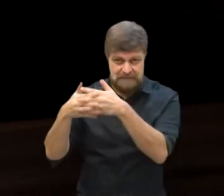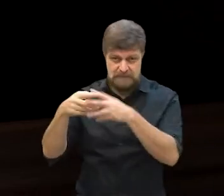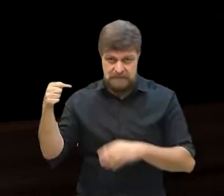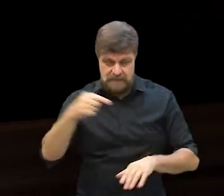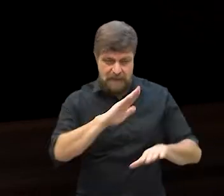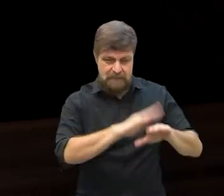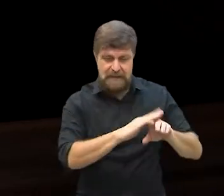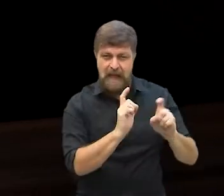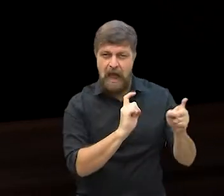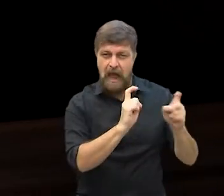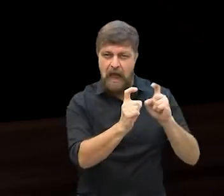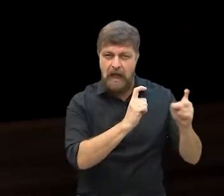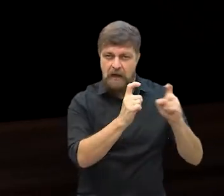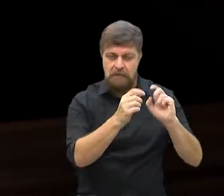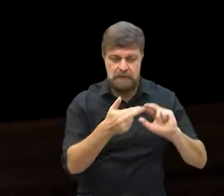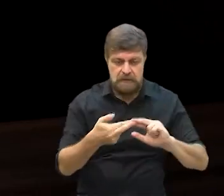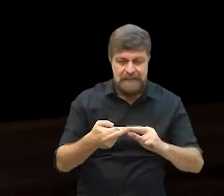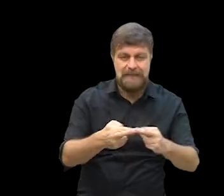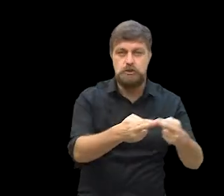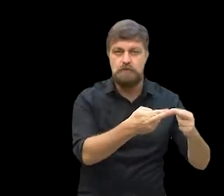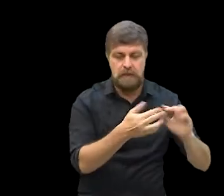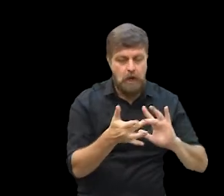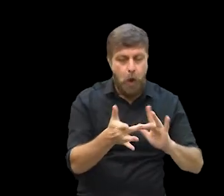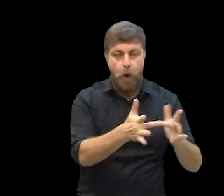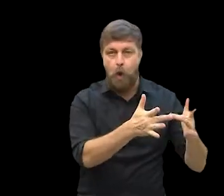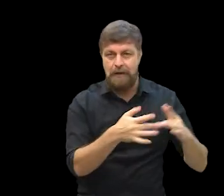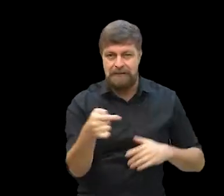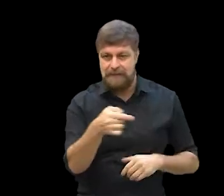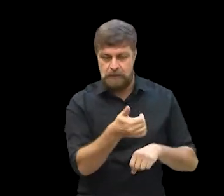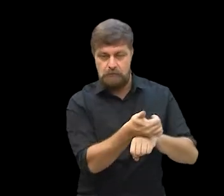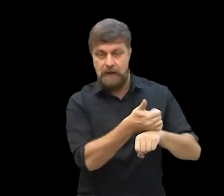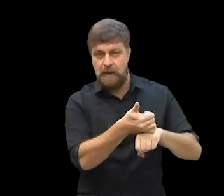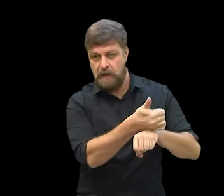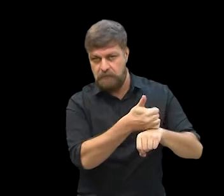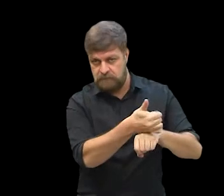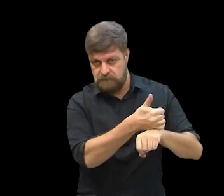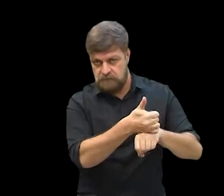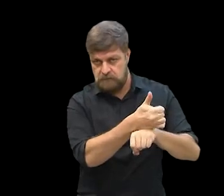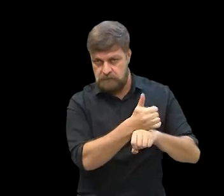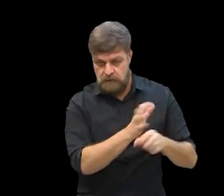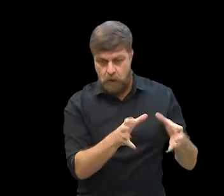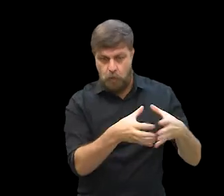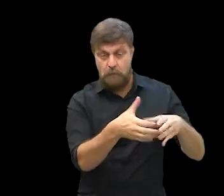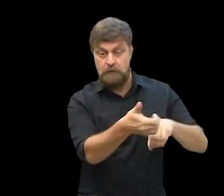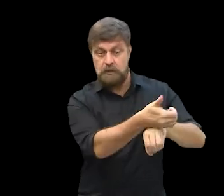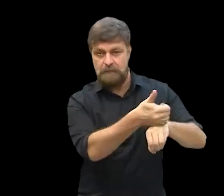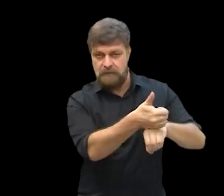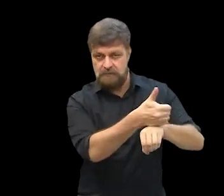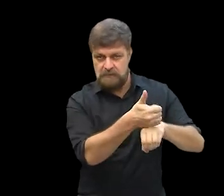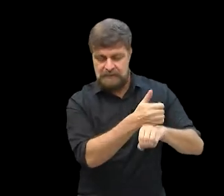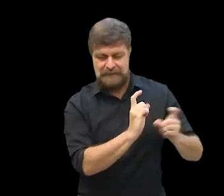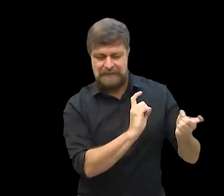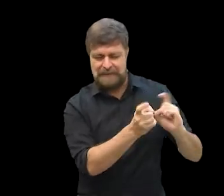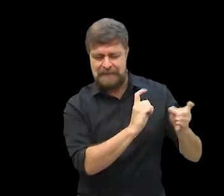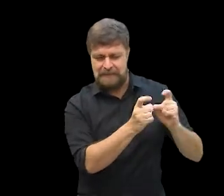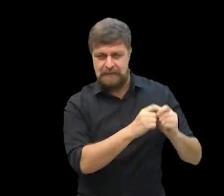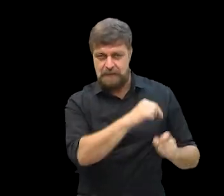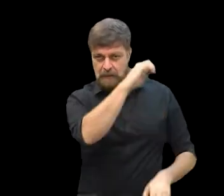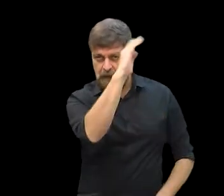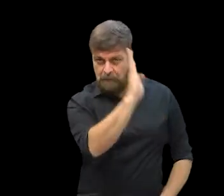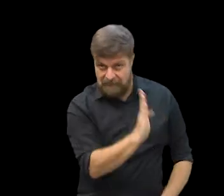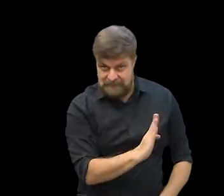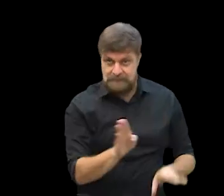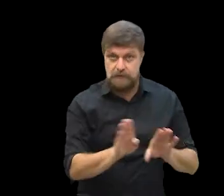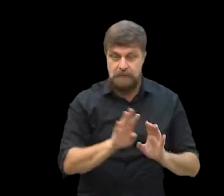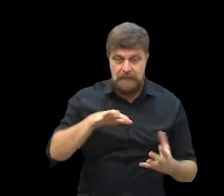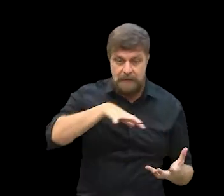faz reuniões de network, é algo muito profissional, muito sério, né? A nível